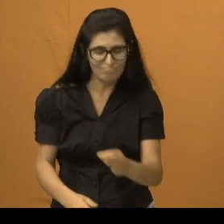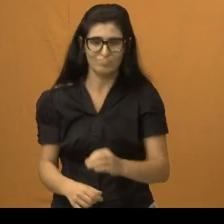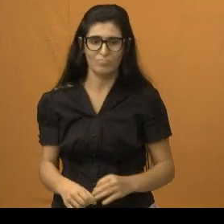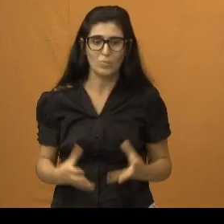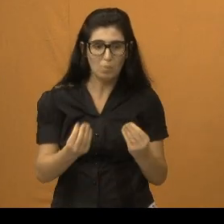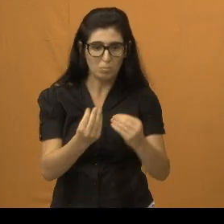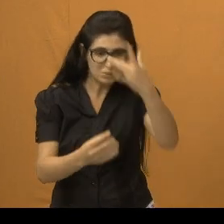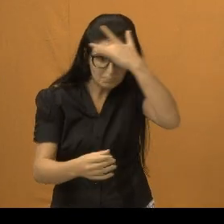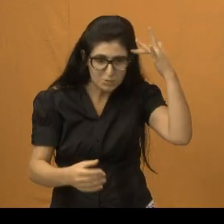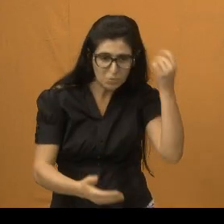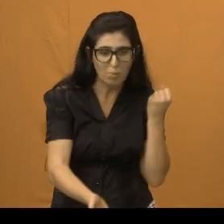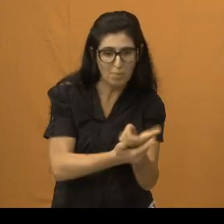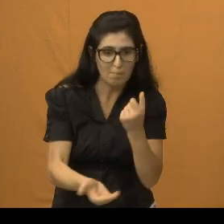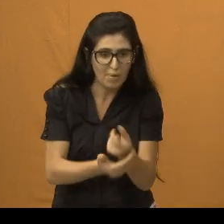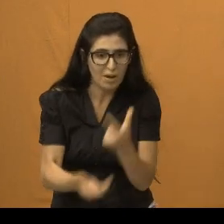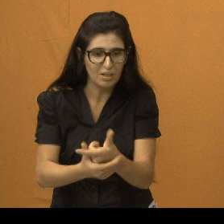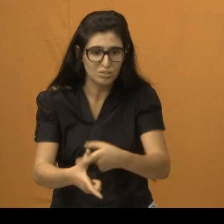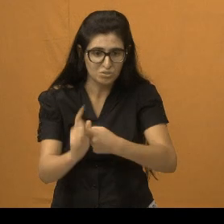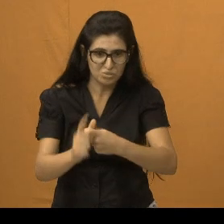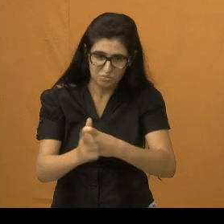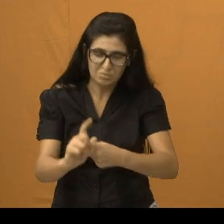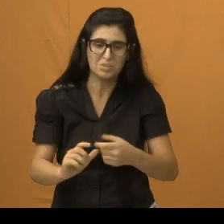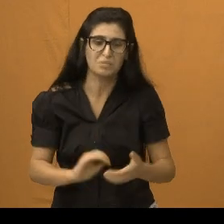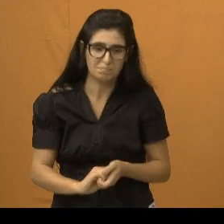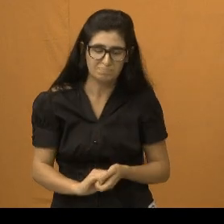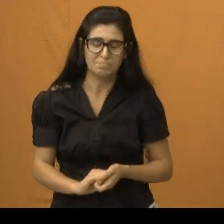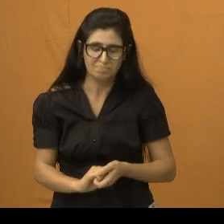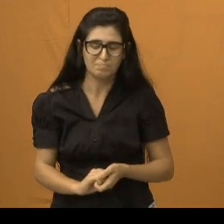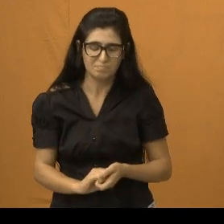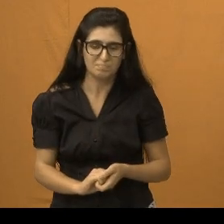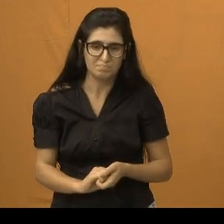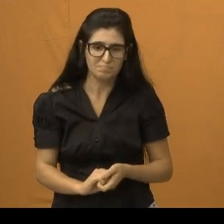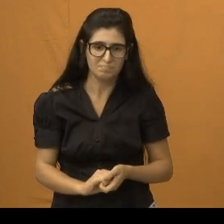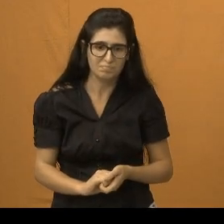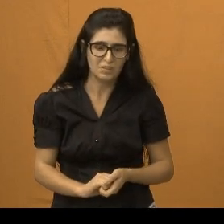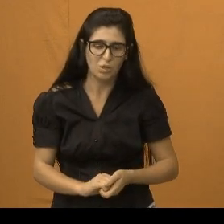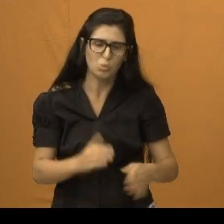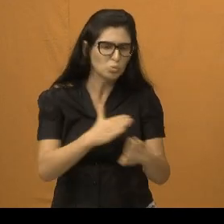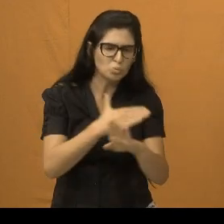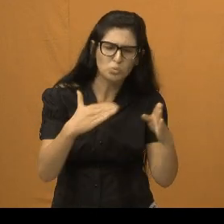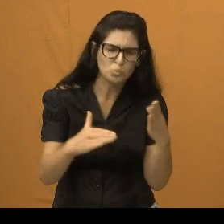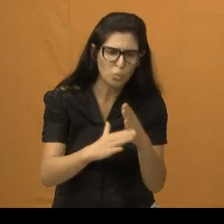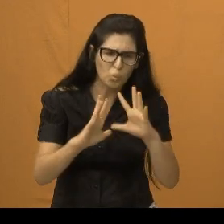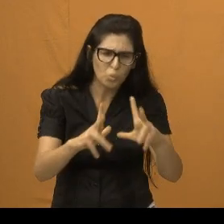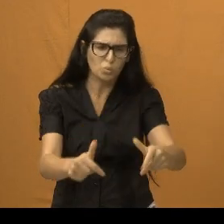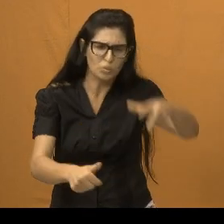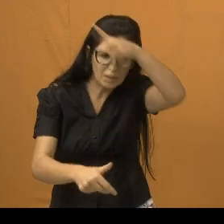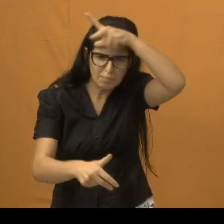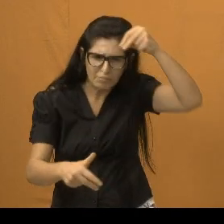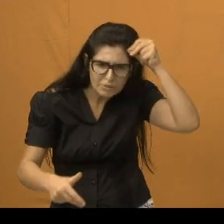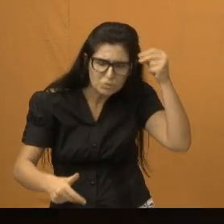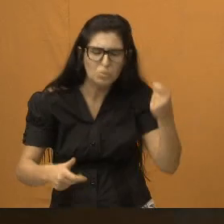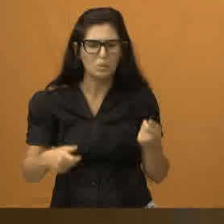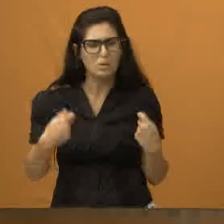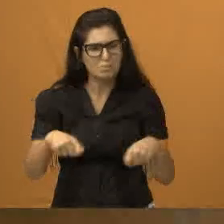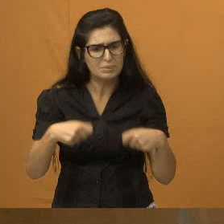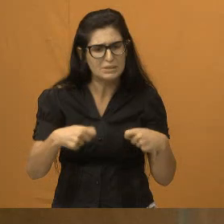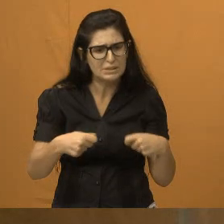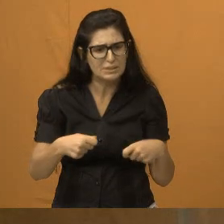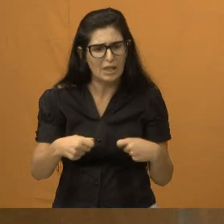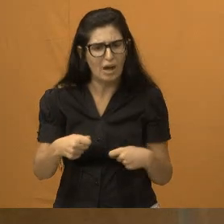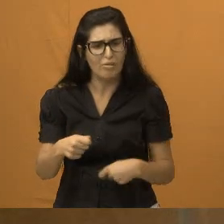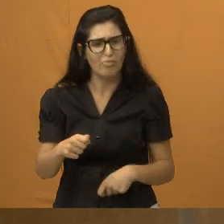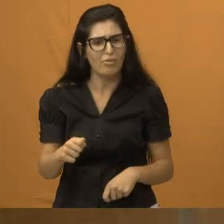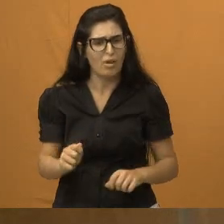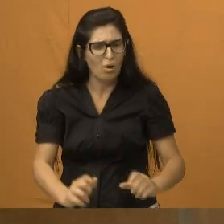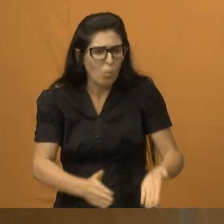uma condição financeira do município, de todas as secretarias, né, em fazer uma economia diante da crise